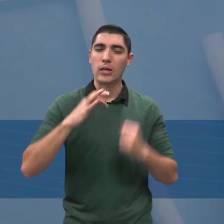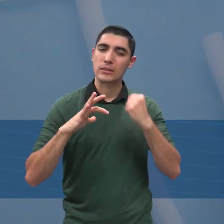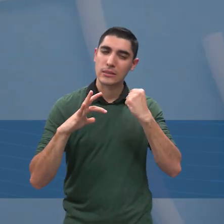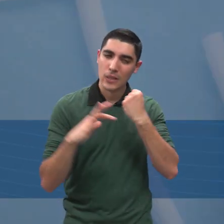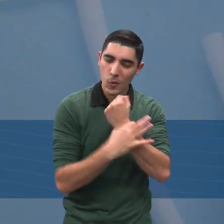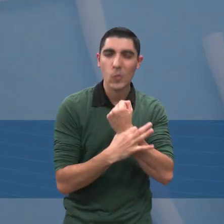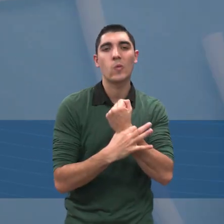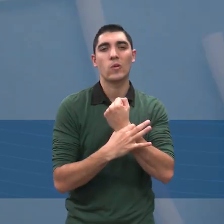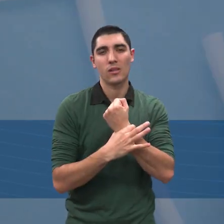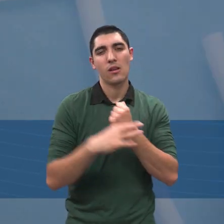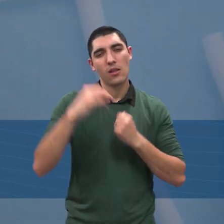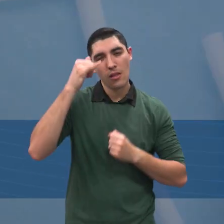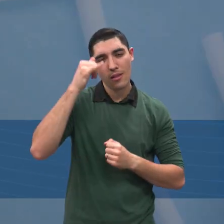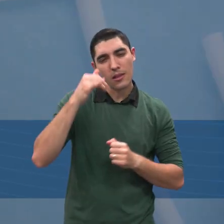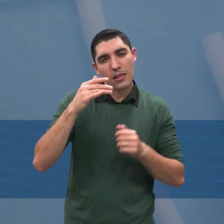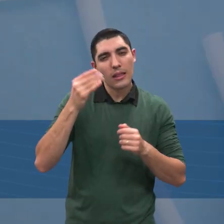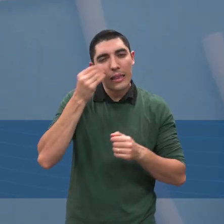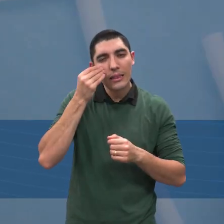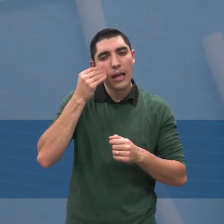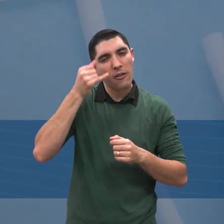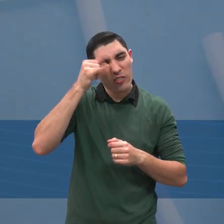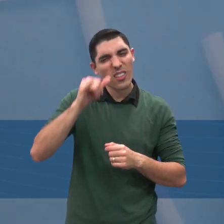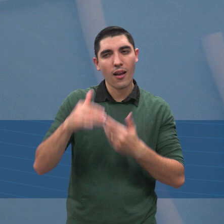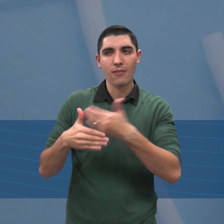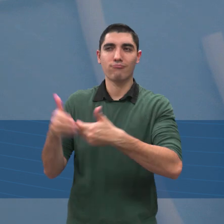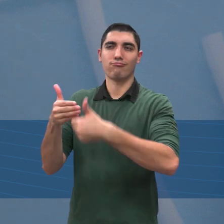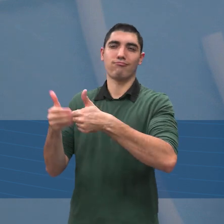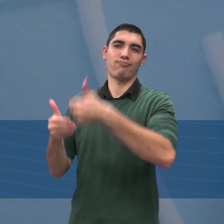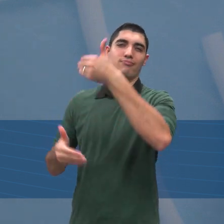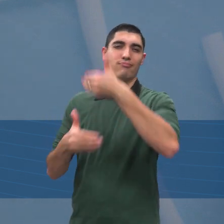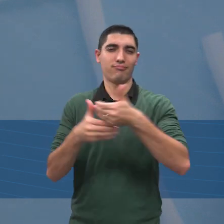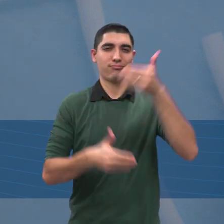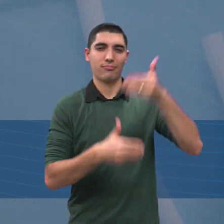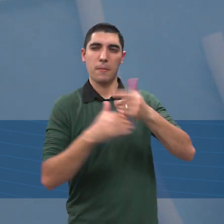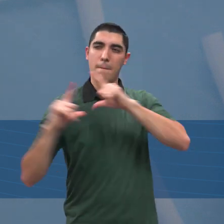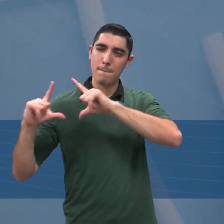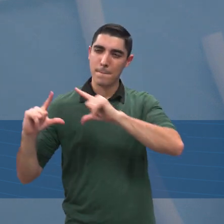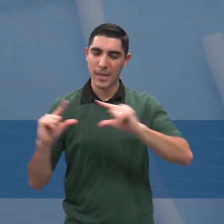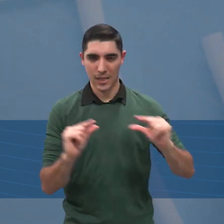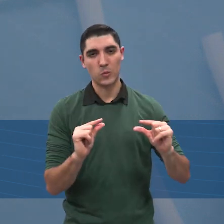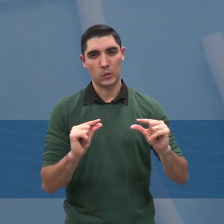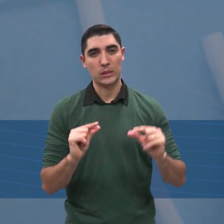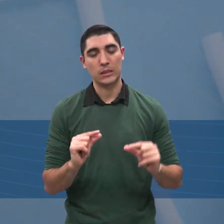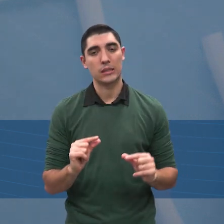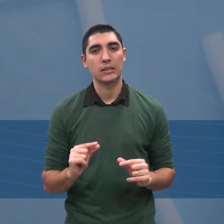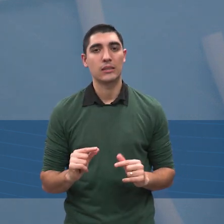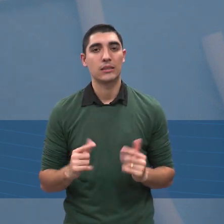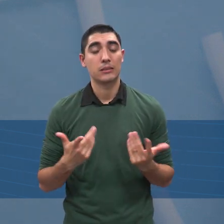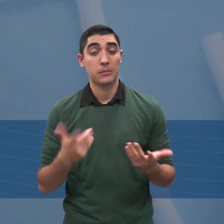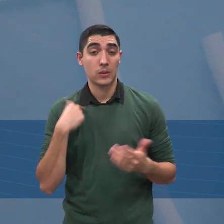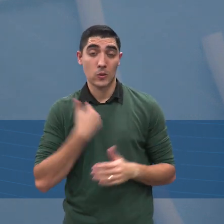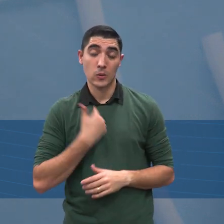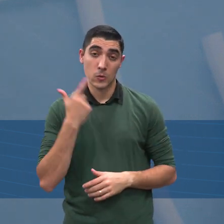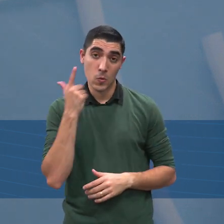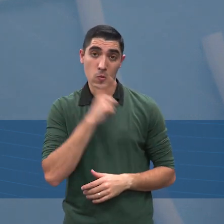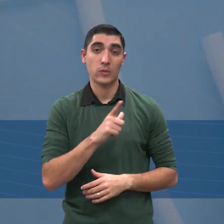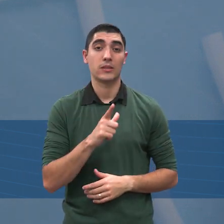com cada vez menos muros, sejam eles invisíveis ou então aqueles, né, de fato, que a